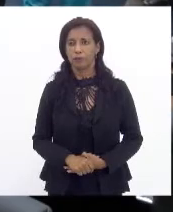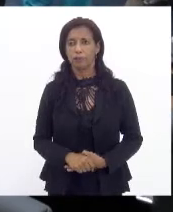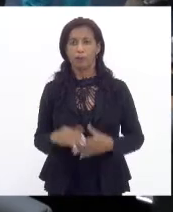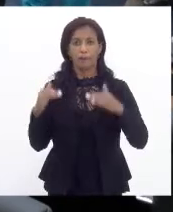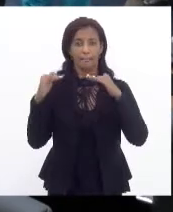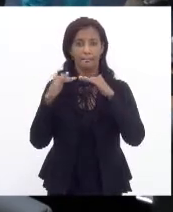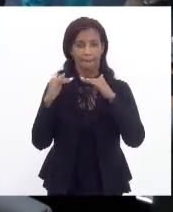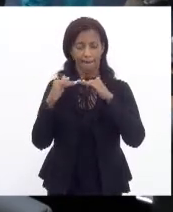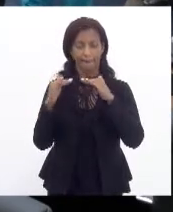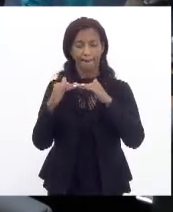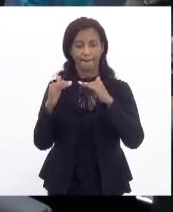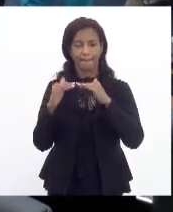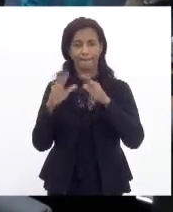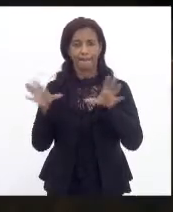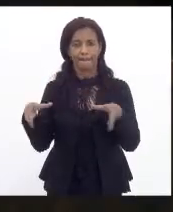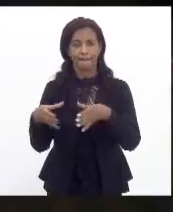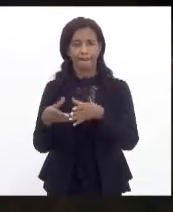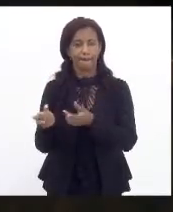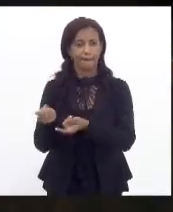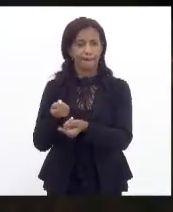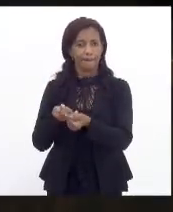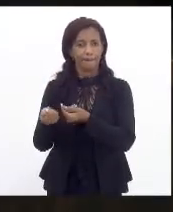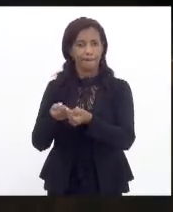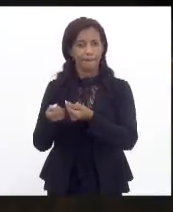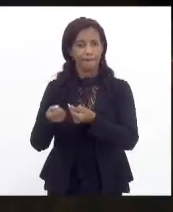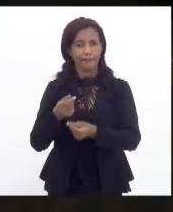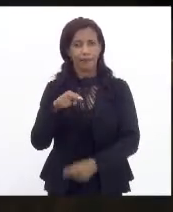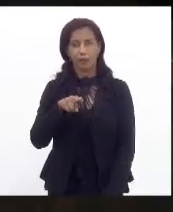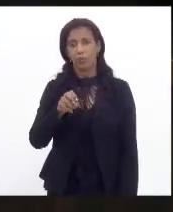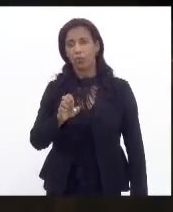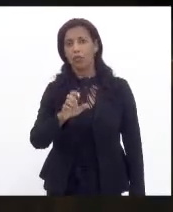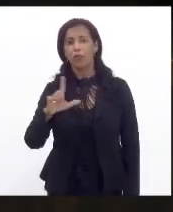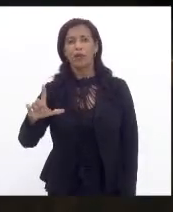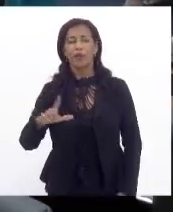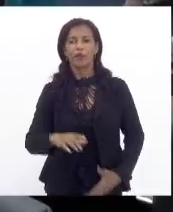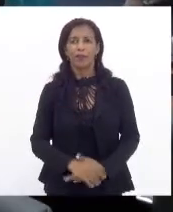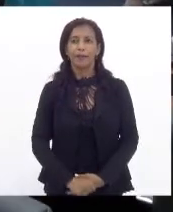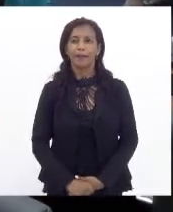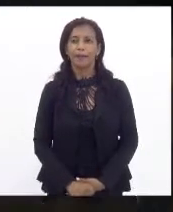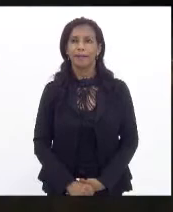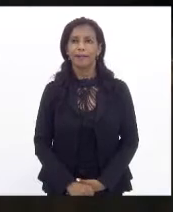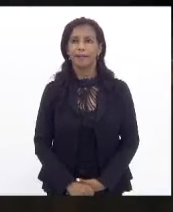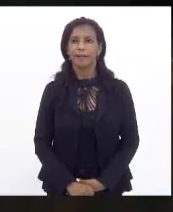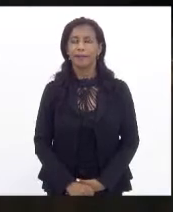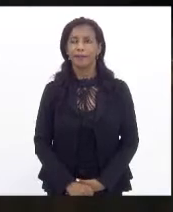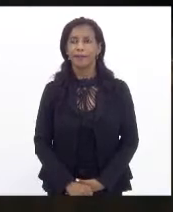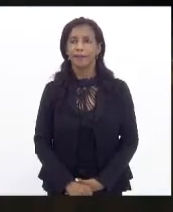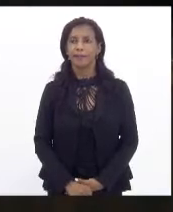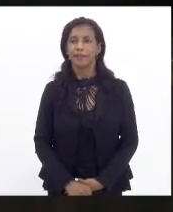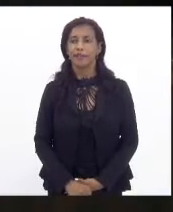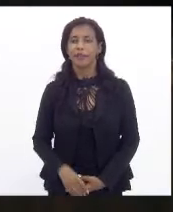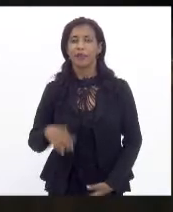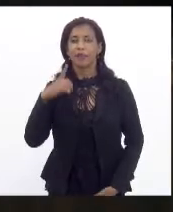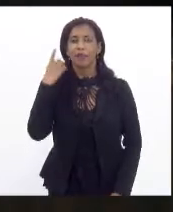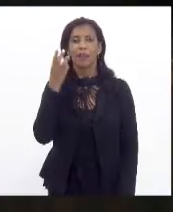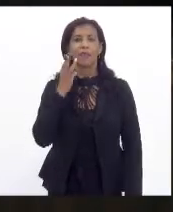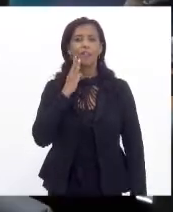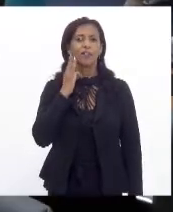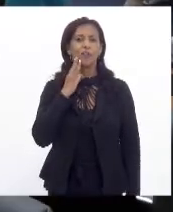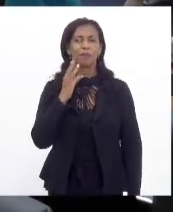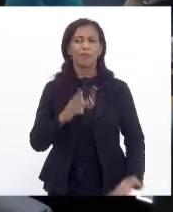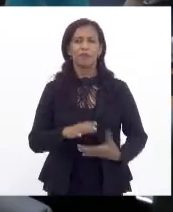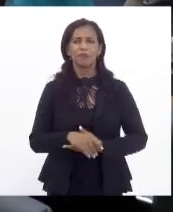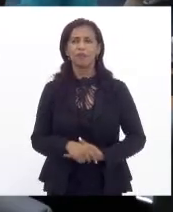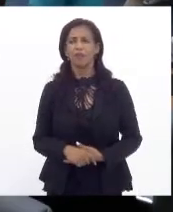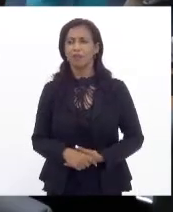Parecer favorável, senhor presidente. Pela Comissão de Economia, deputado Noel de Carvalho. Deputado Noel de Carvalho. Deputado Valdeque Carneiro.